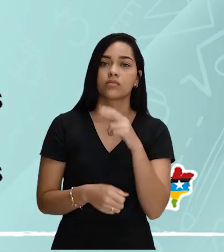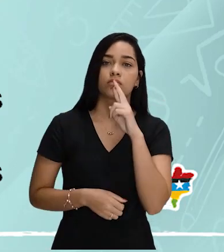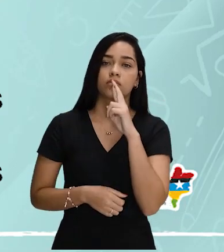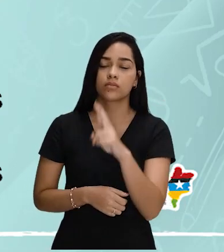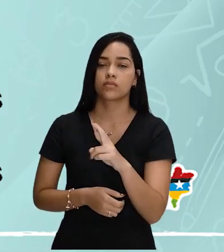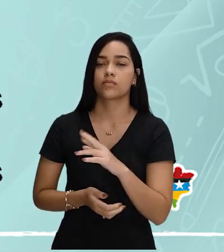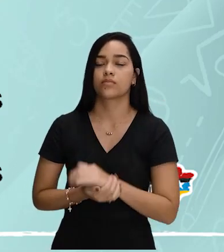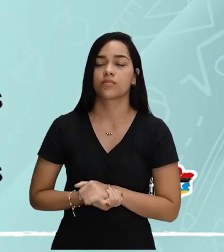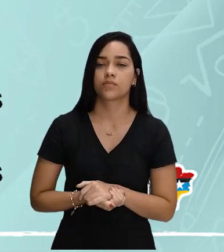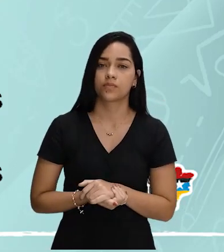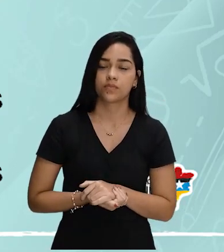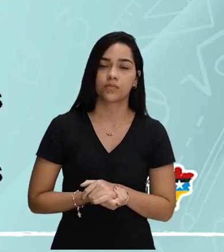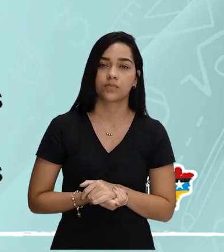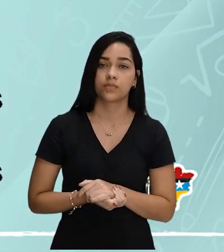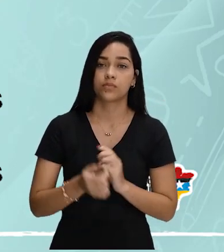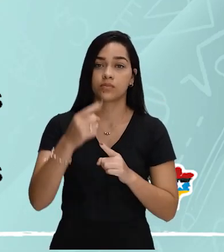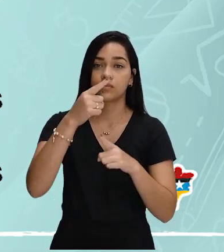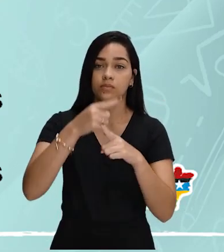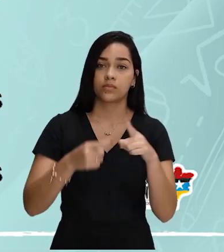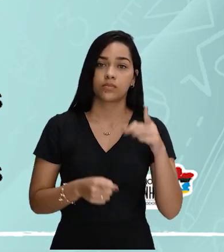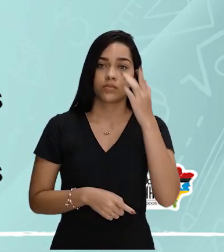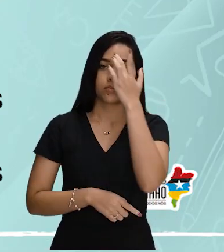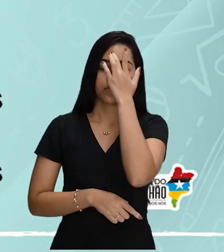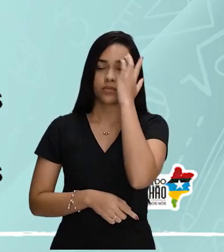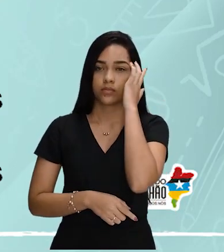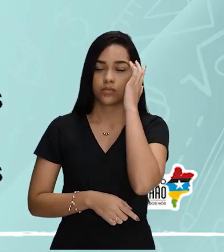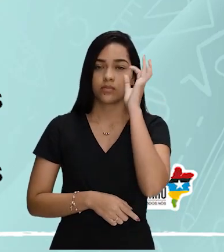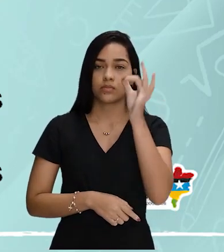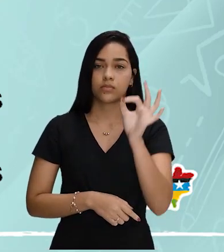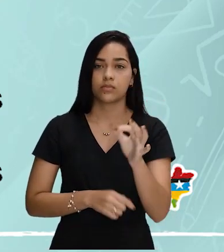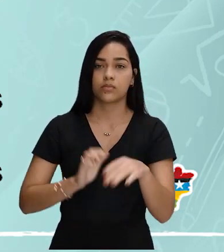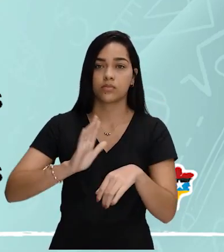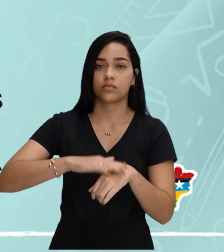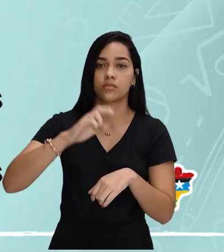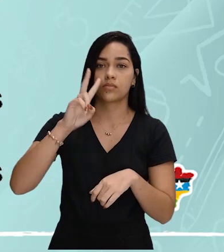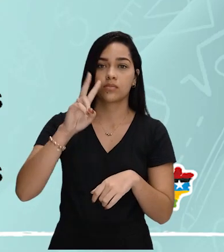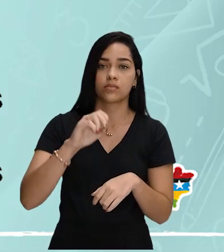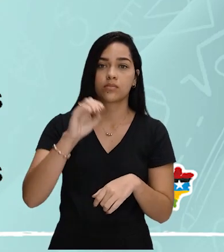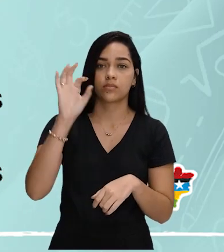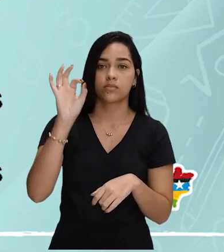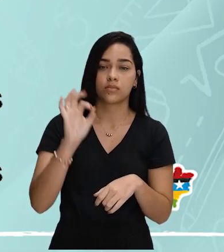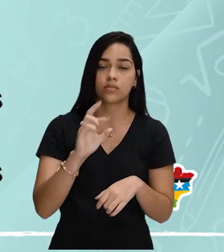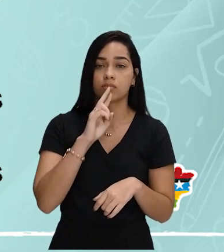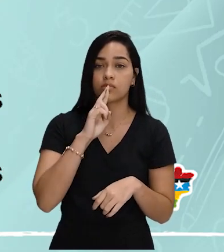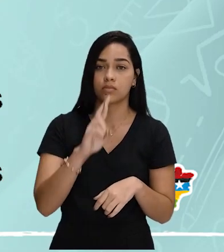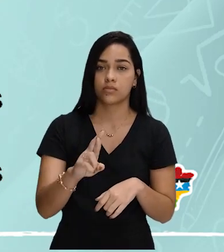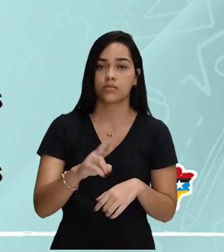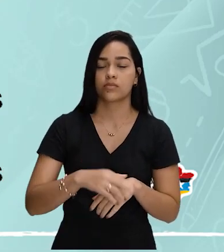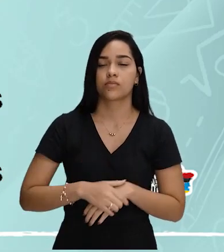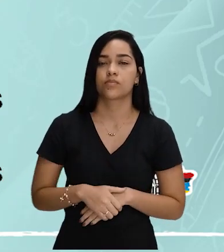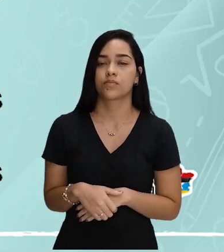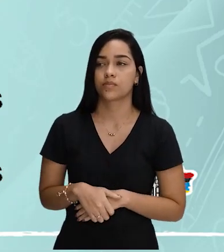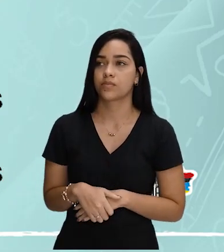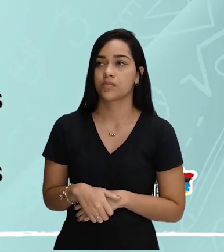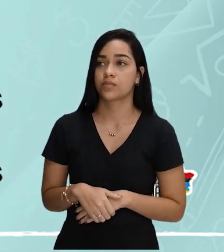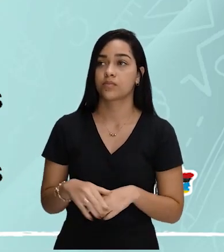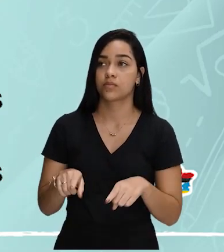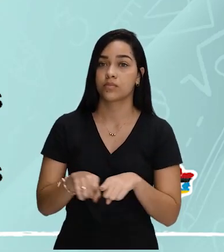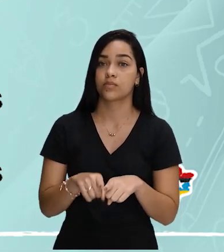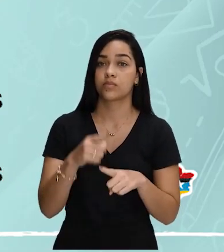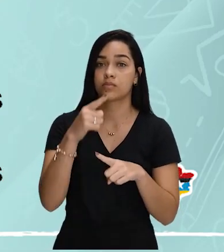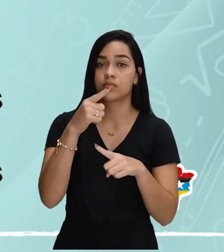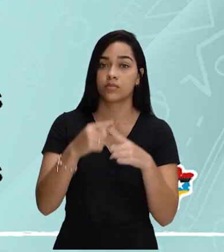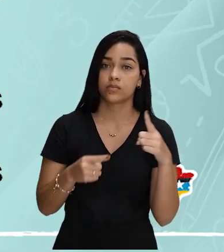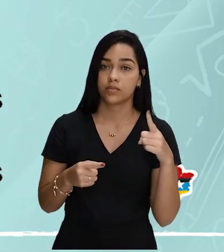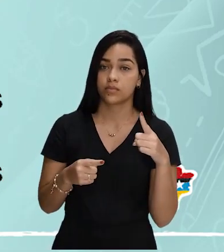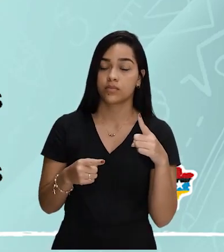respostas a metade dos candidatos acertou mais de 50% das respostas e a